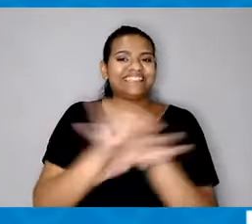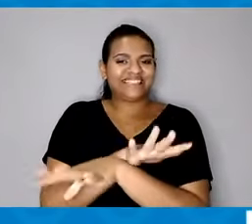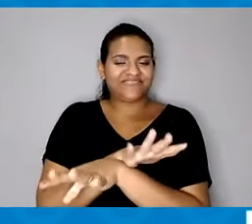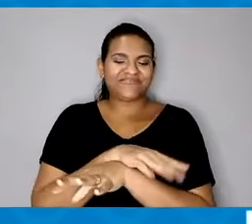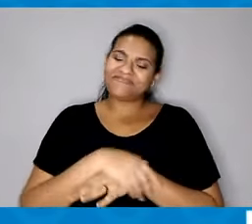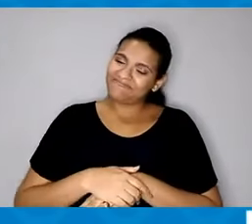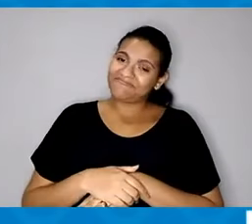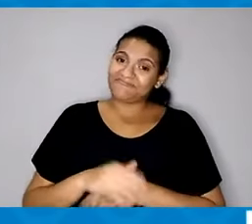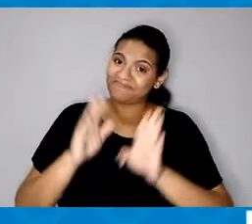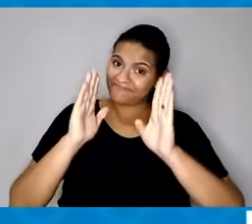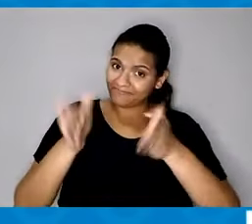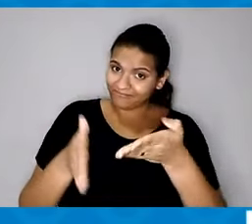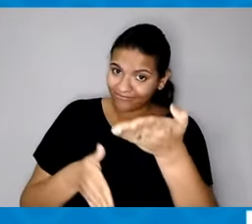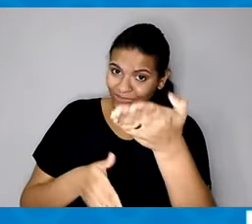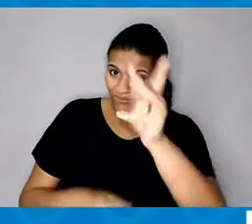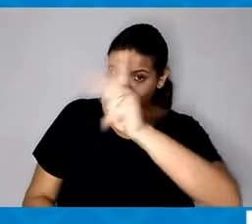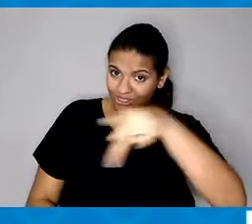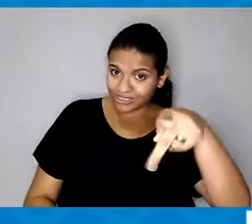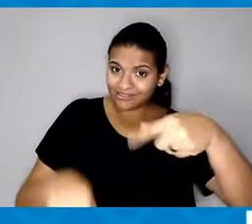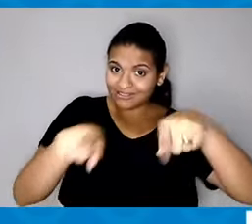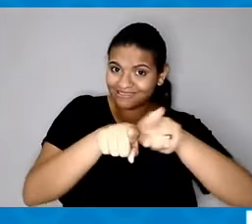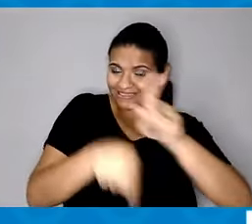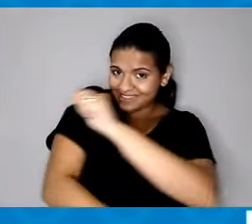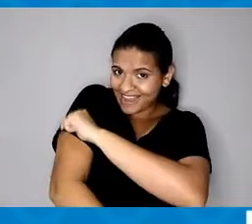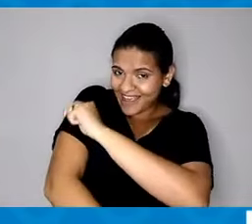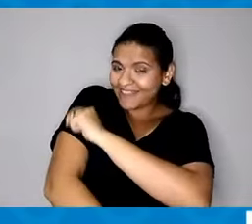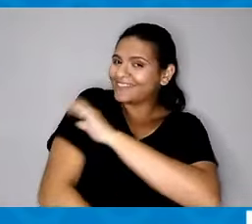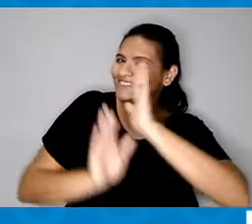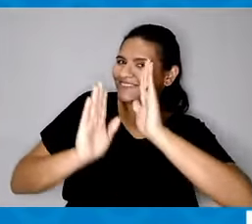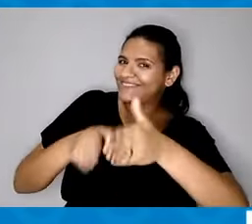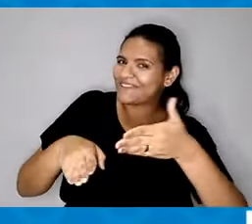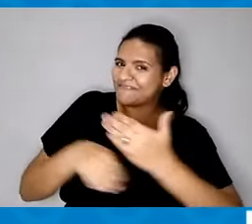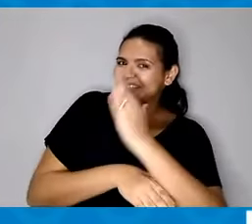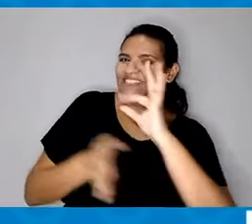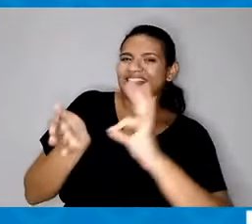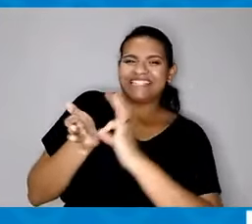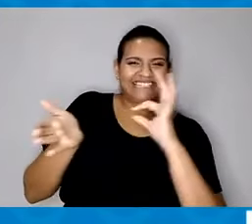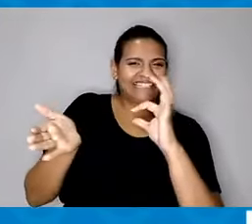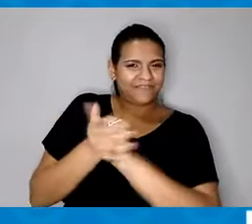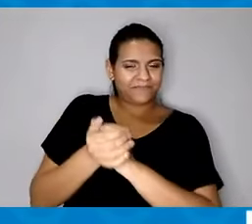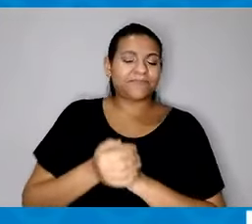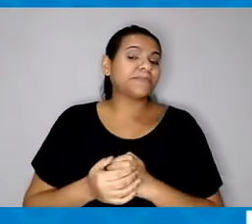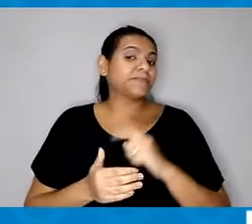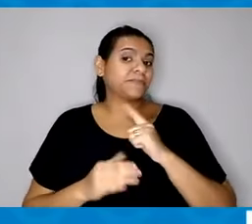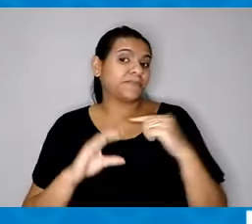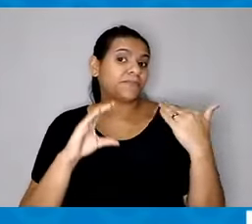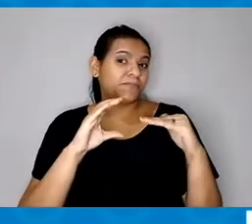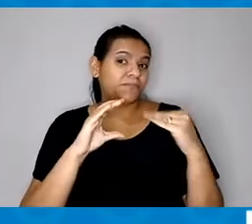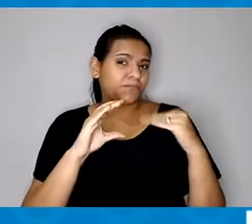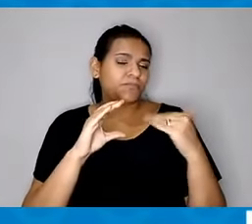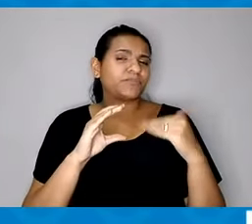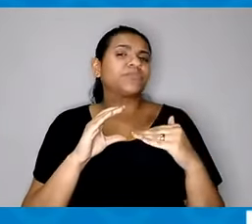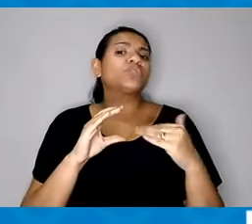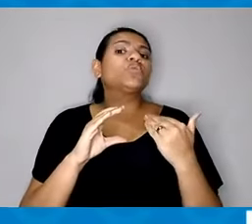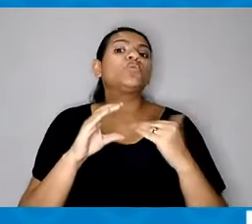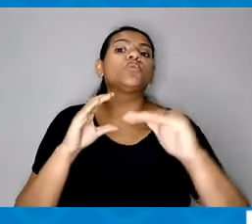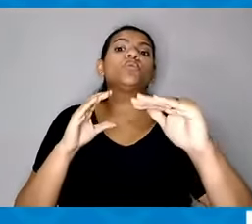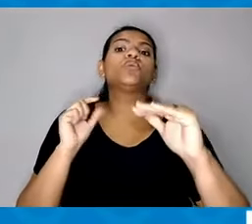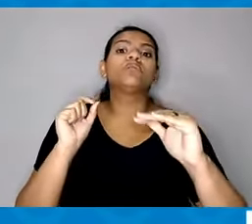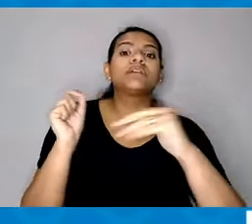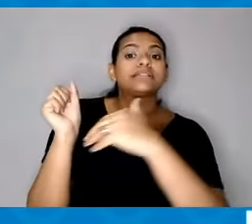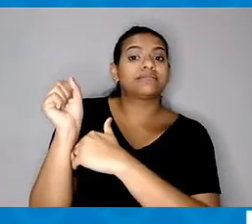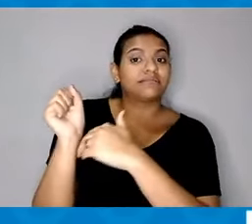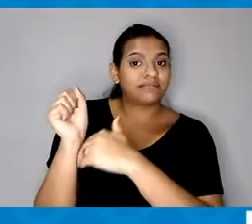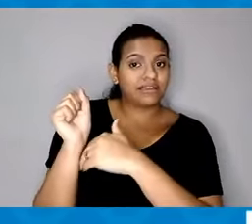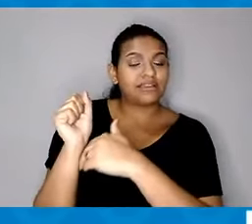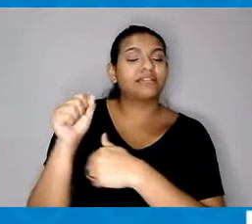seus estudantes já estão inscritos. Neste momento, você receberá um e-mail com código e senha de seu projeto, que deverá ser compartilhado